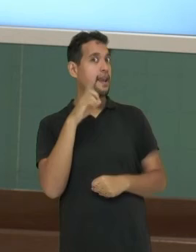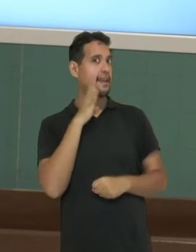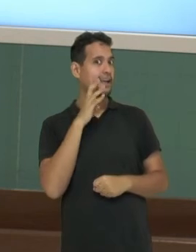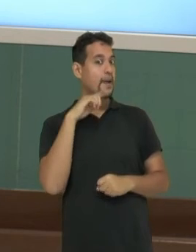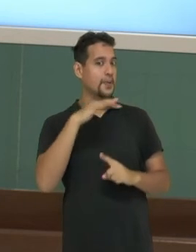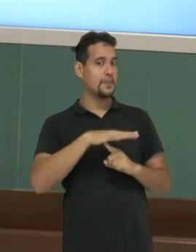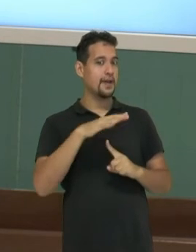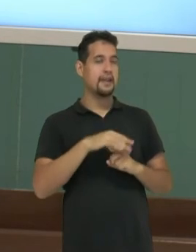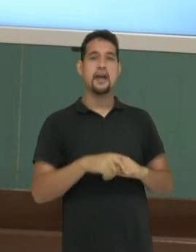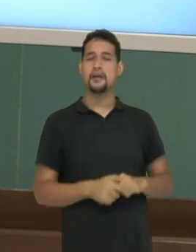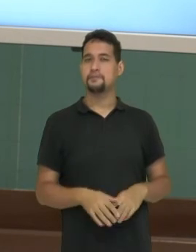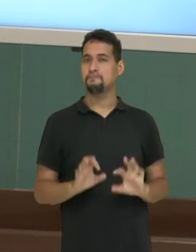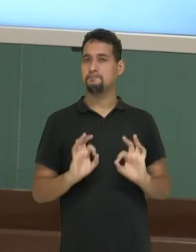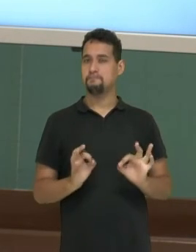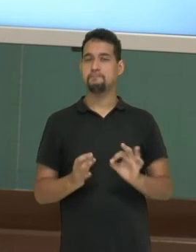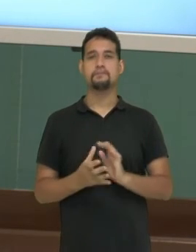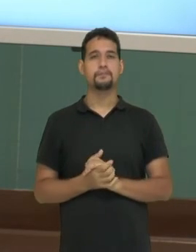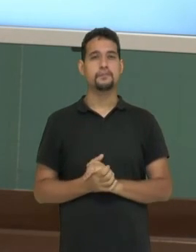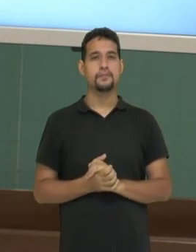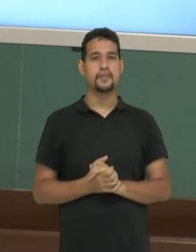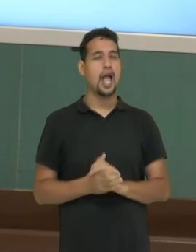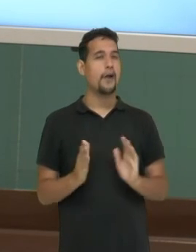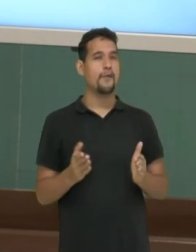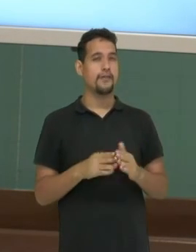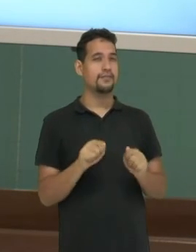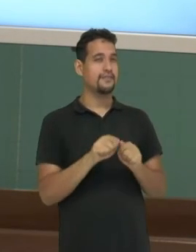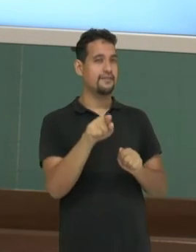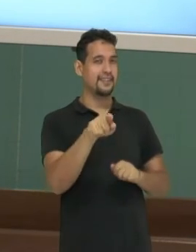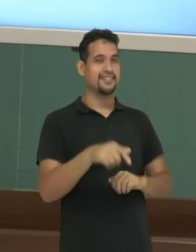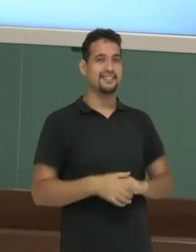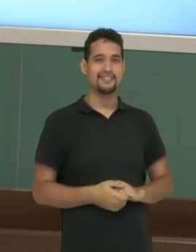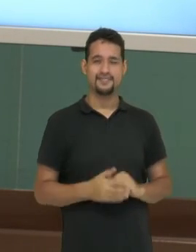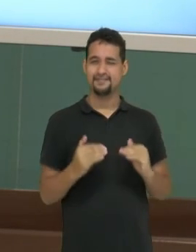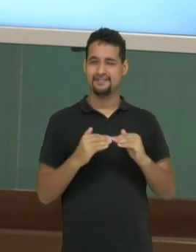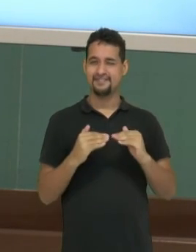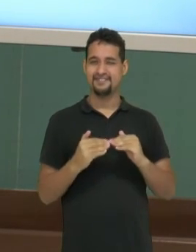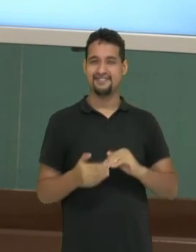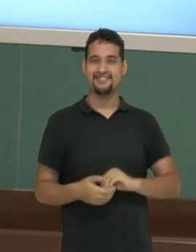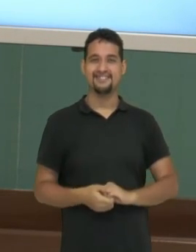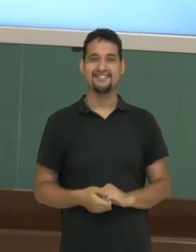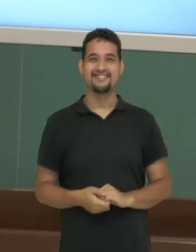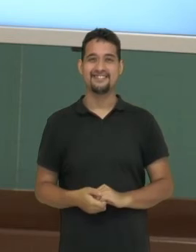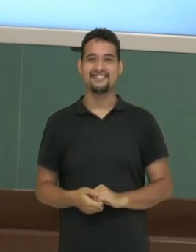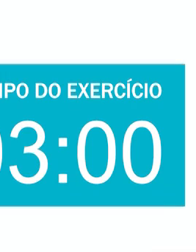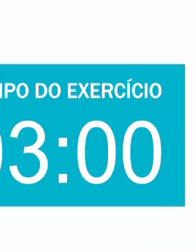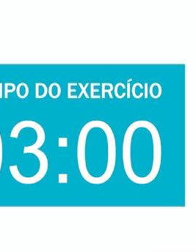Interessante. Certo? Agora com vocês. De acordo?